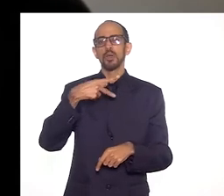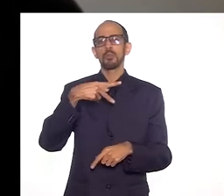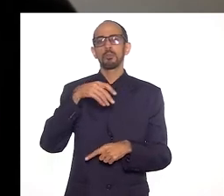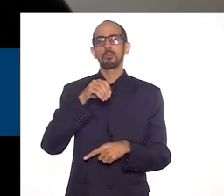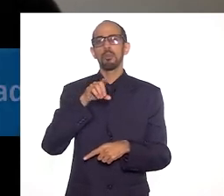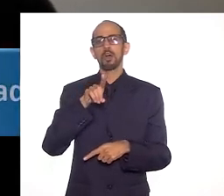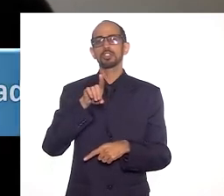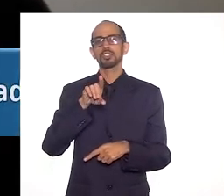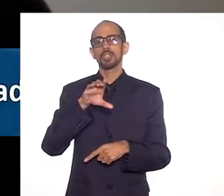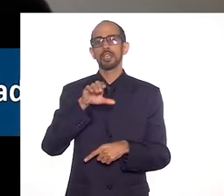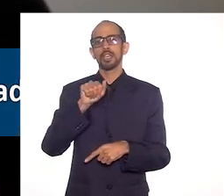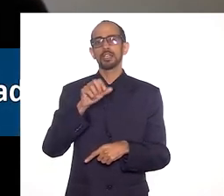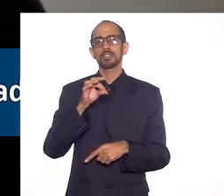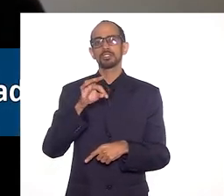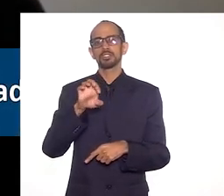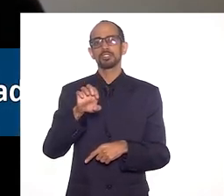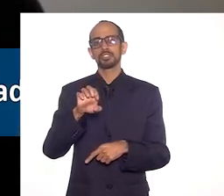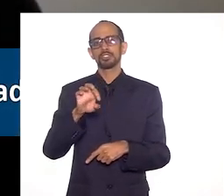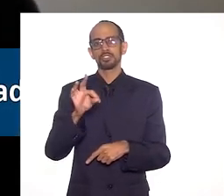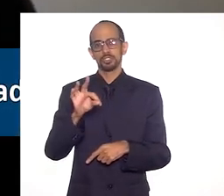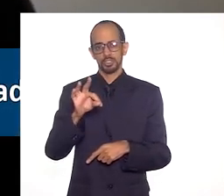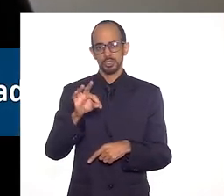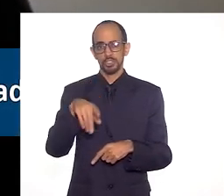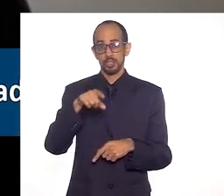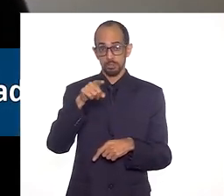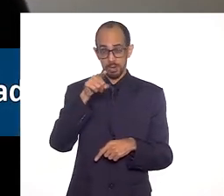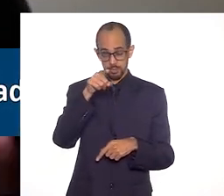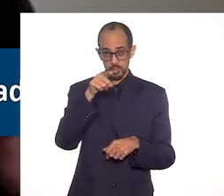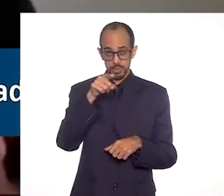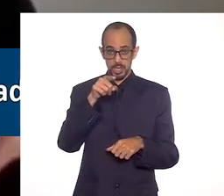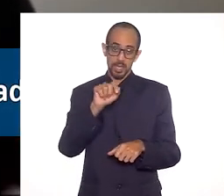formato podcast. É só você procurar na sua plataforma de áudio